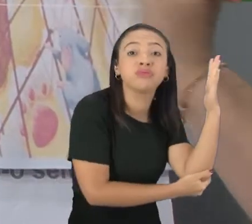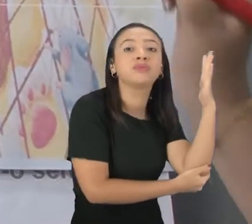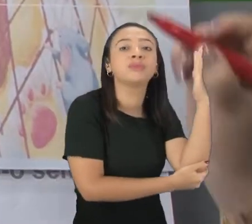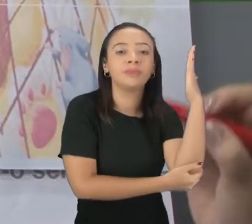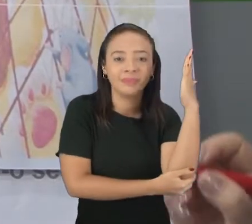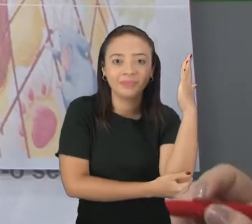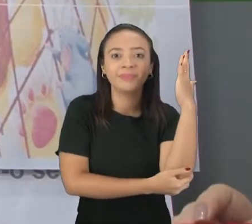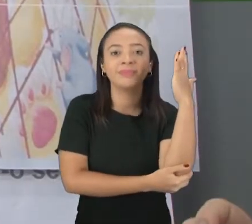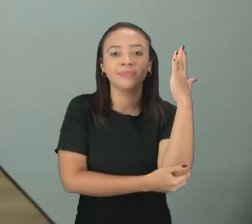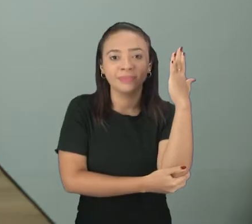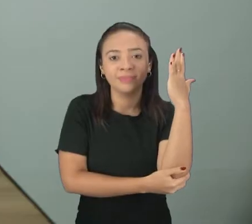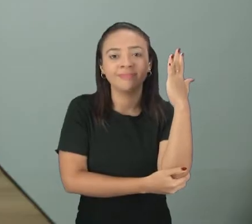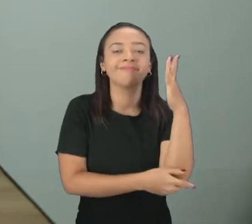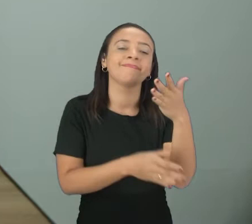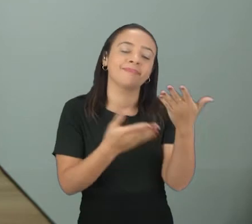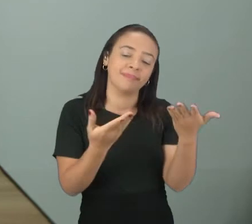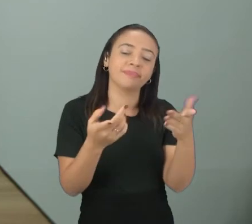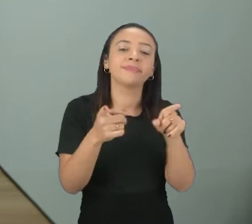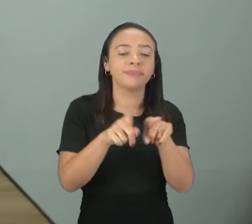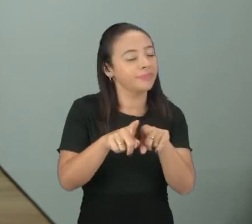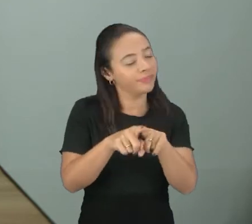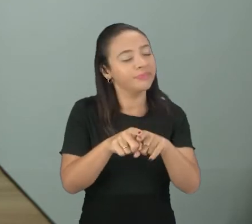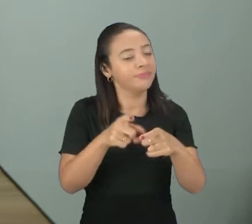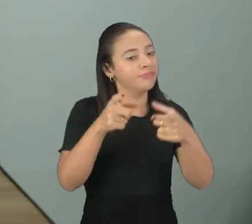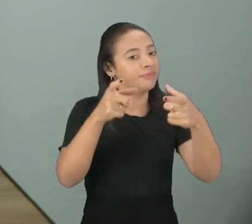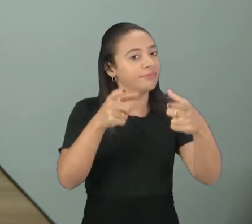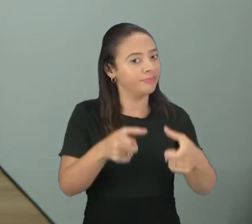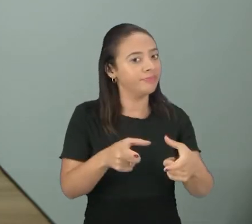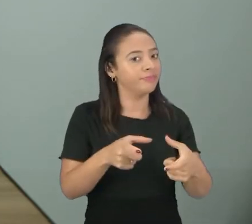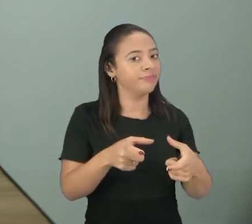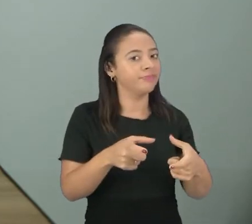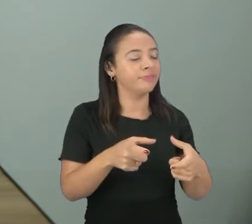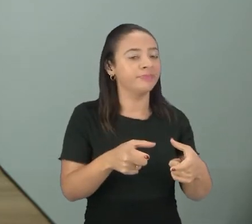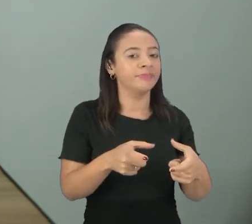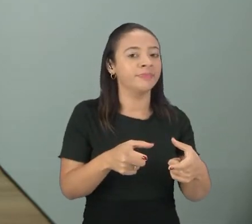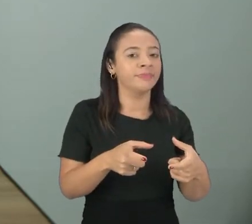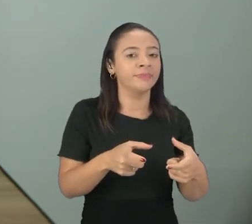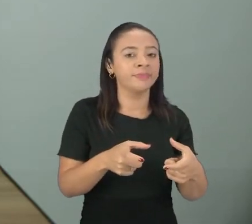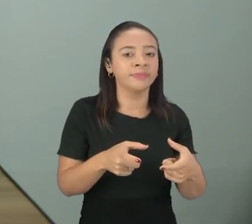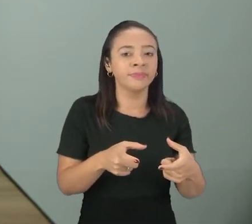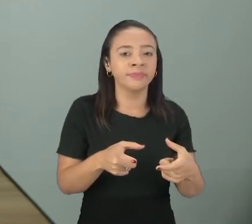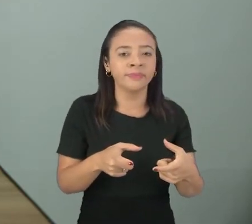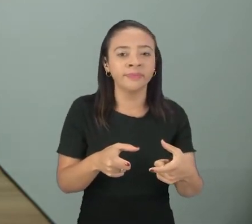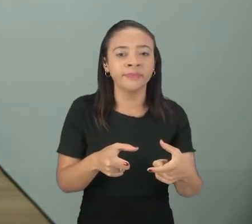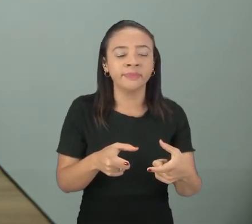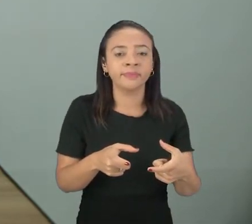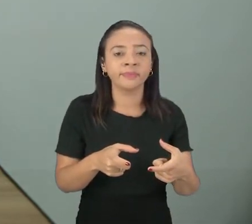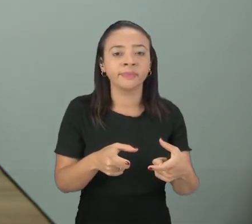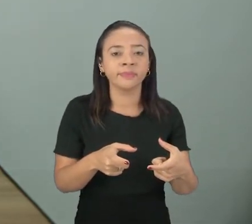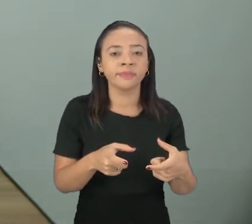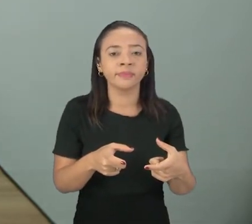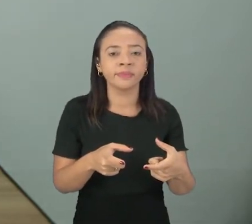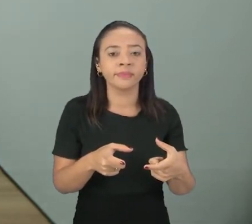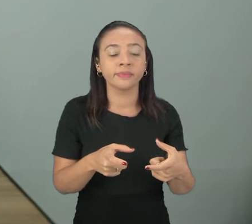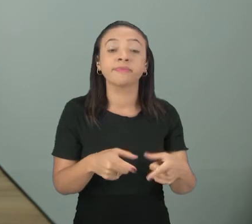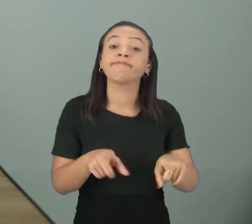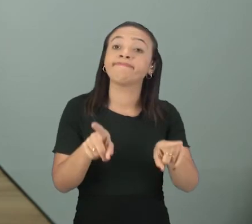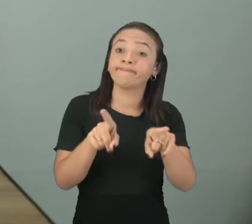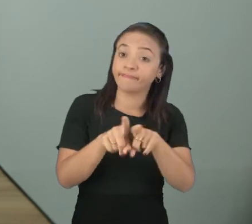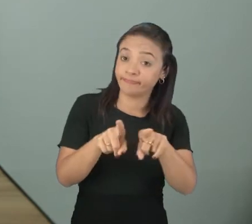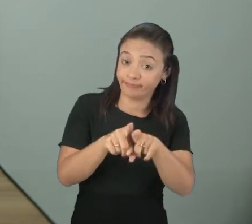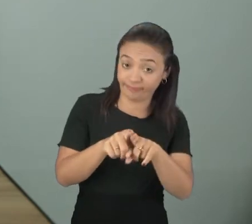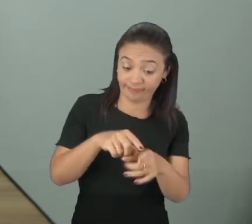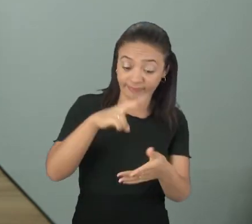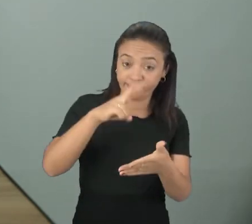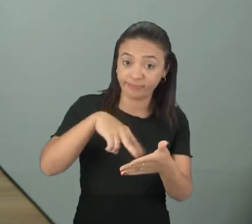floresta, né? Aqui também é um local ou um lugar, né? E nós também vemos